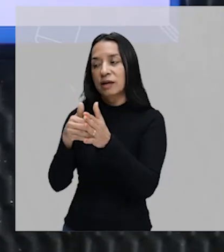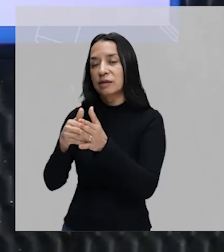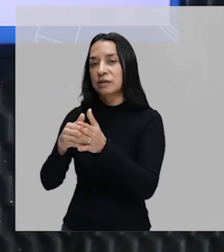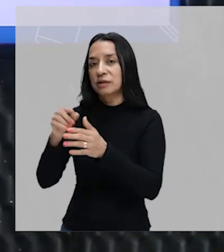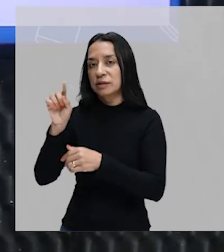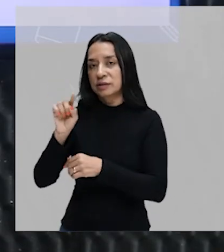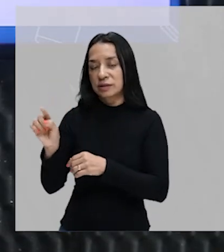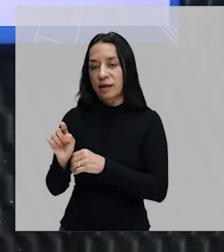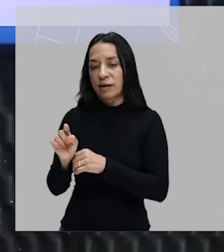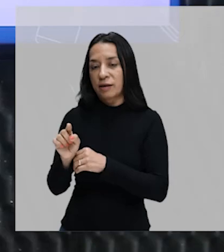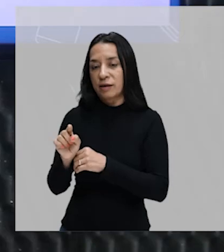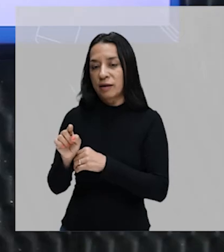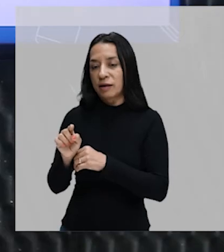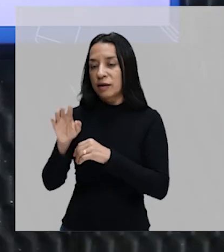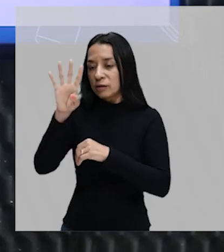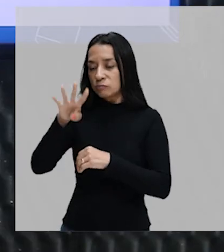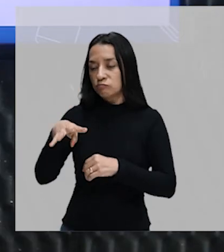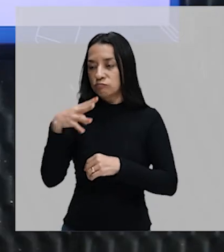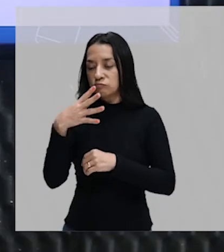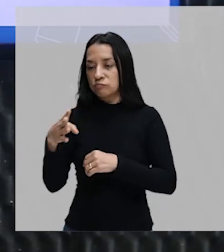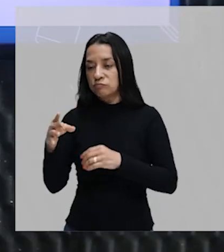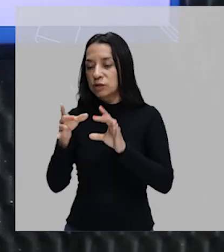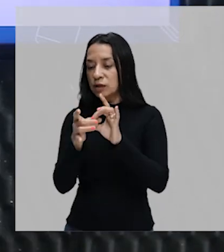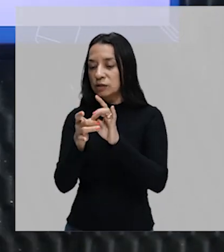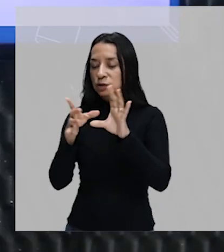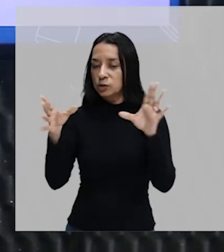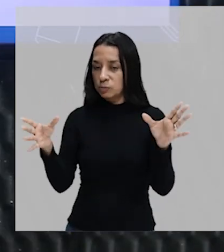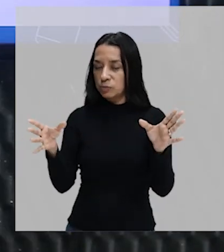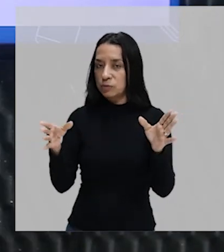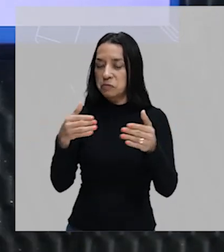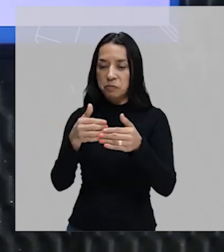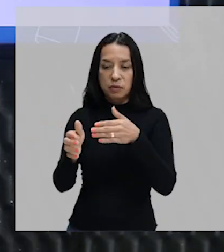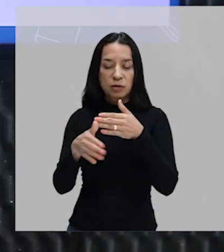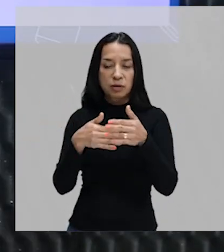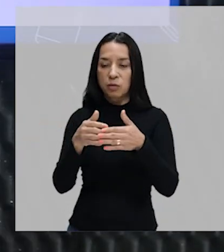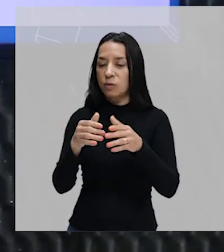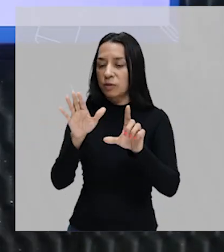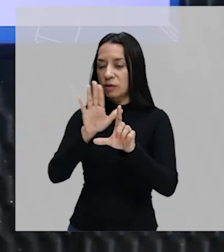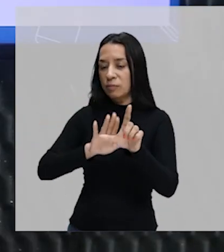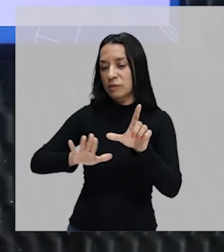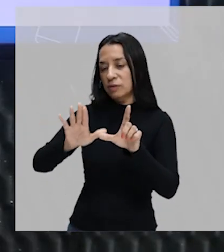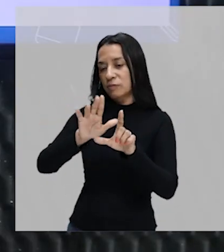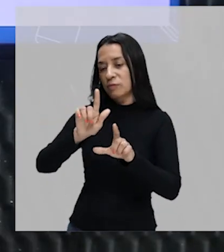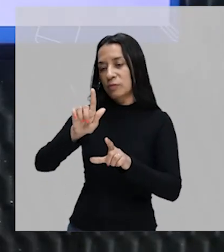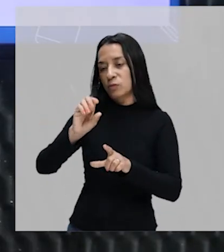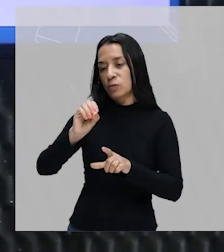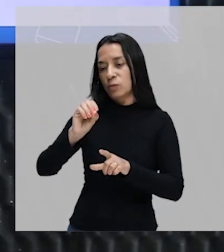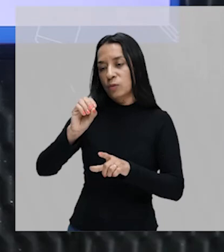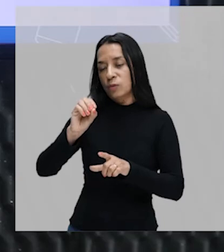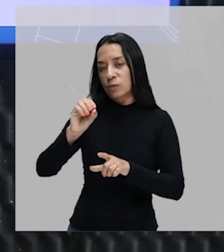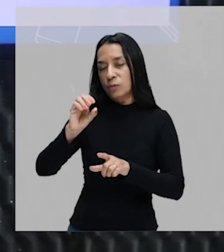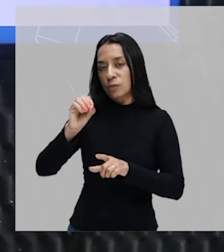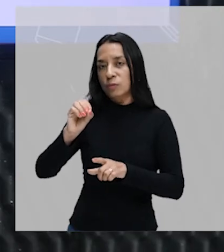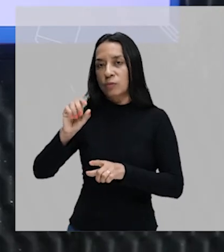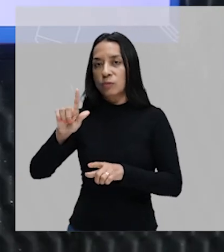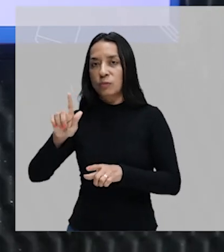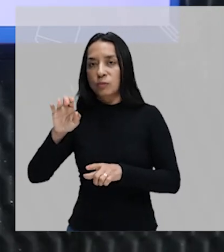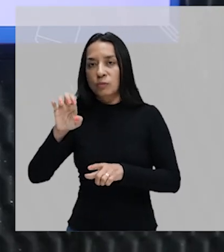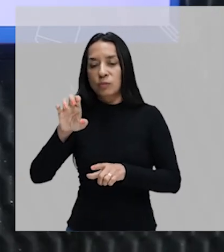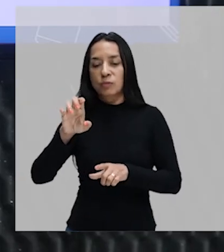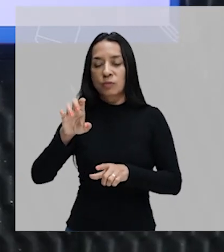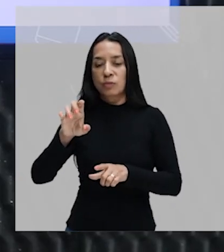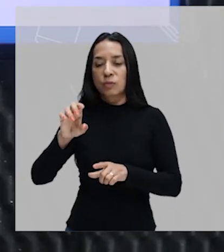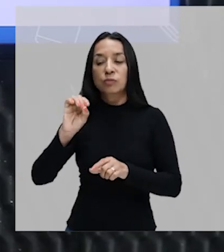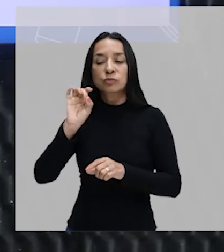para vocês em qualquer plataforma do Google e também basta colocar adjetivos pátrios ou gentilícios que vocês vão